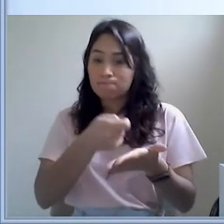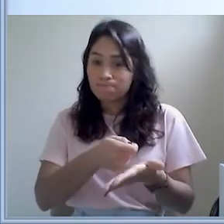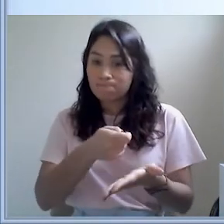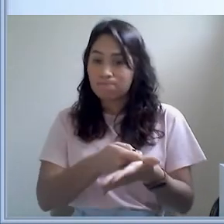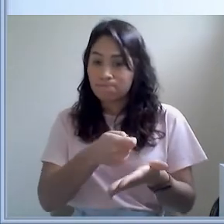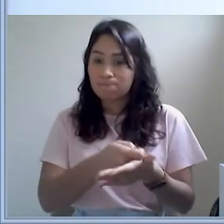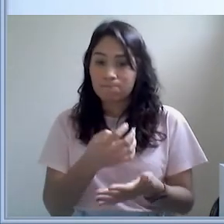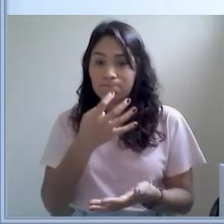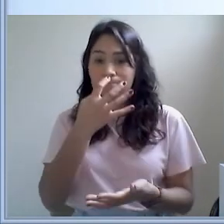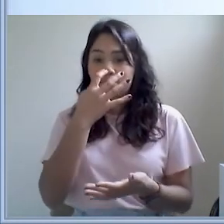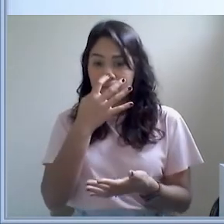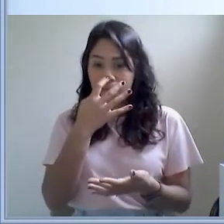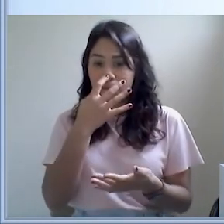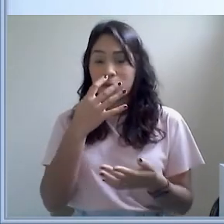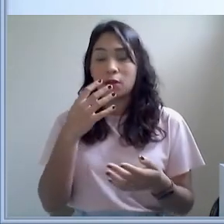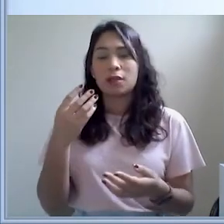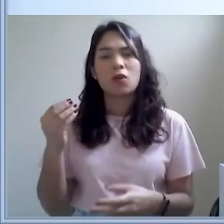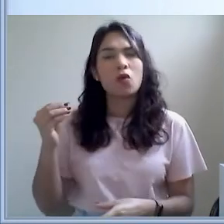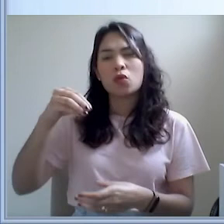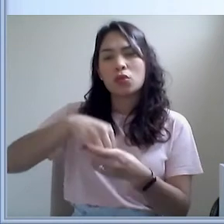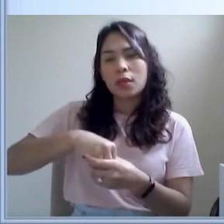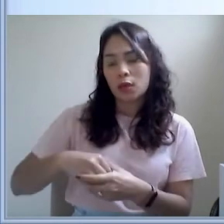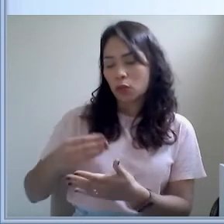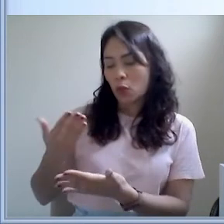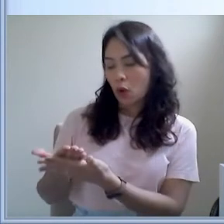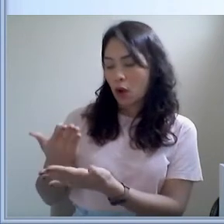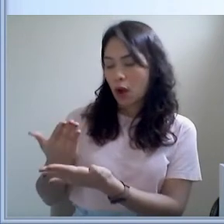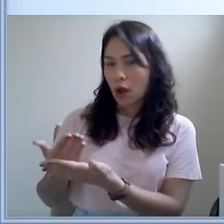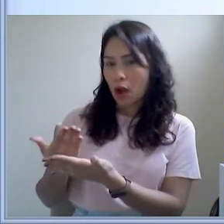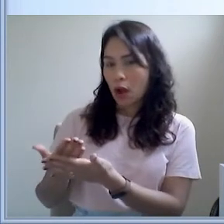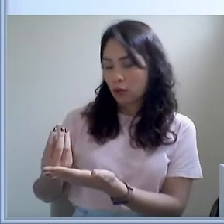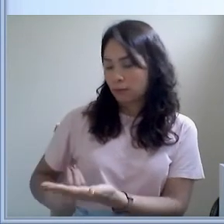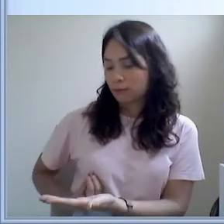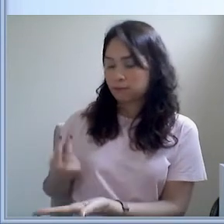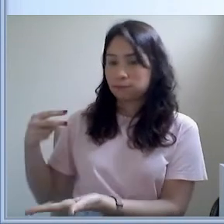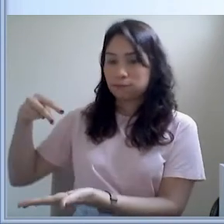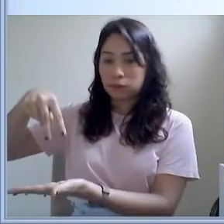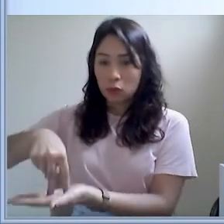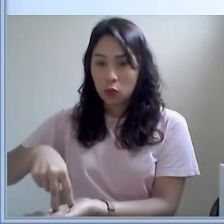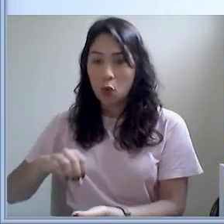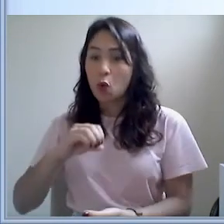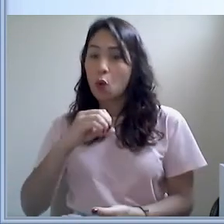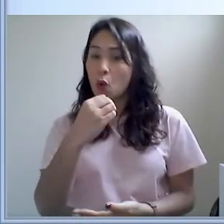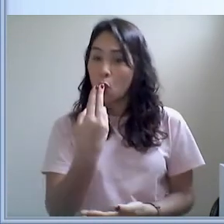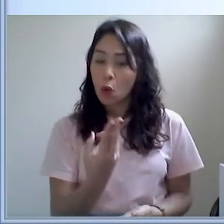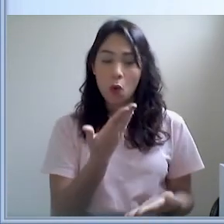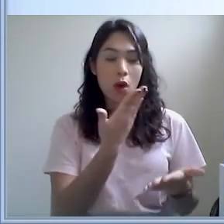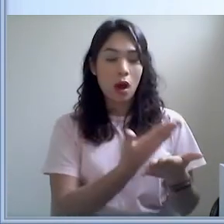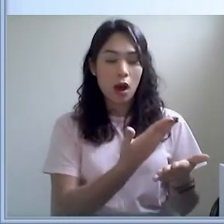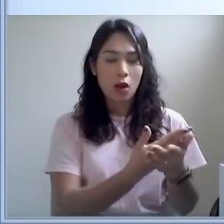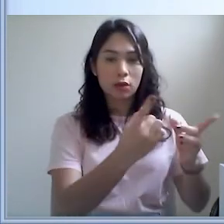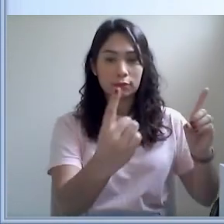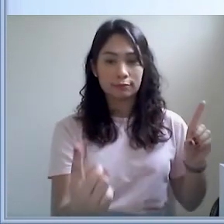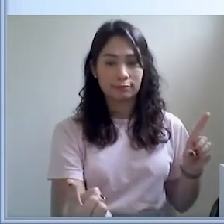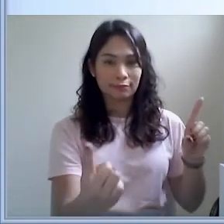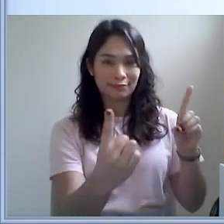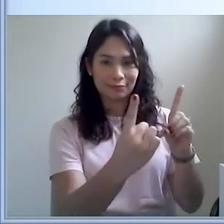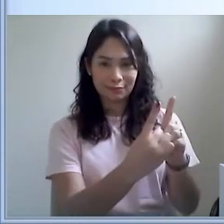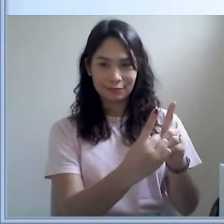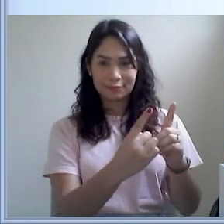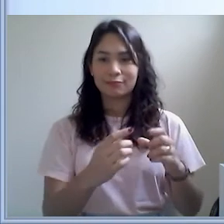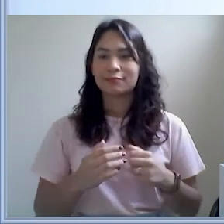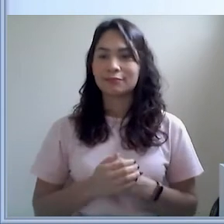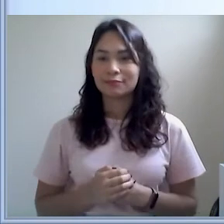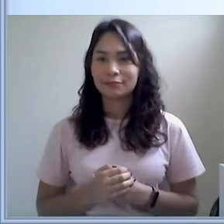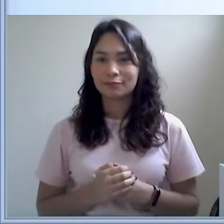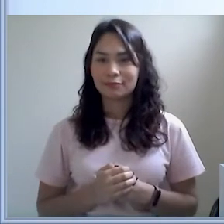e pré-requisito para as aulas discursivas presenciais semanais ou para as aulas discursivas síncronas, ofertadas em